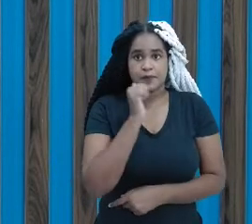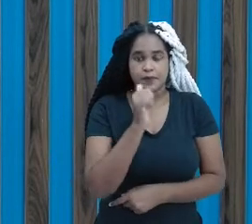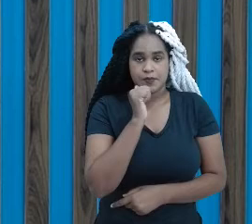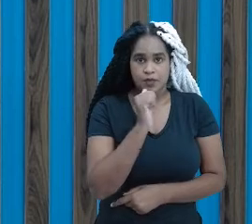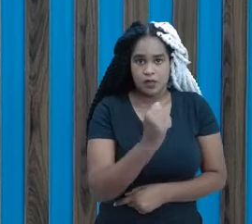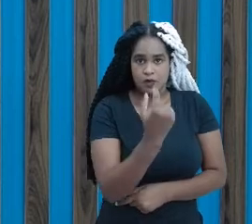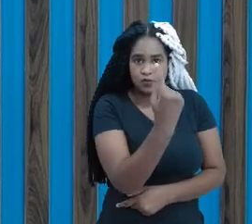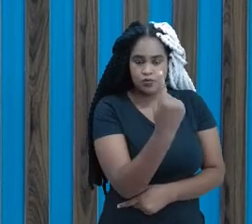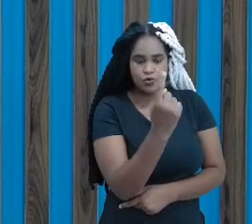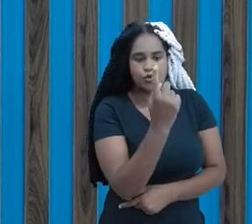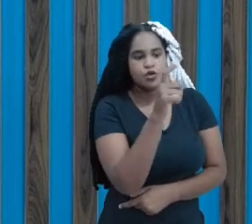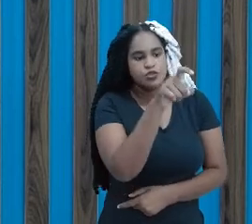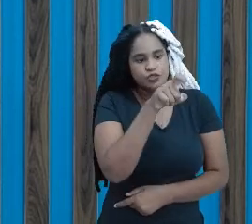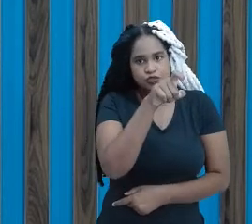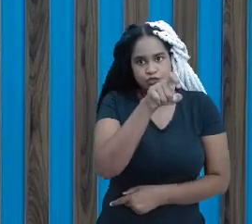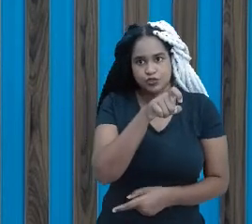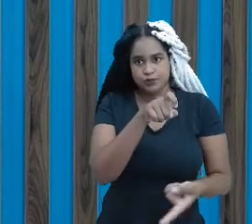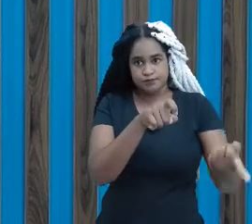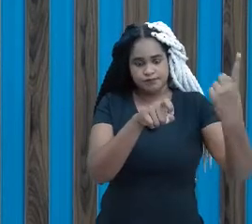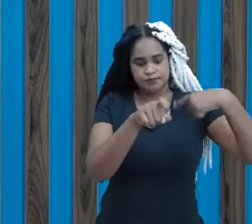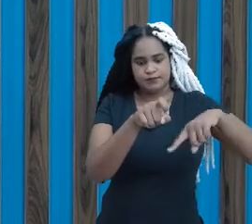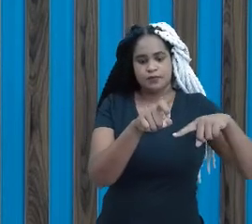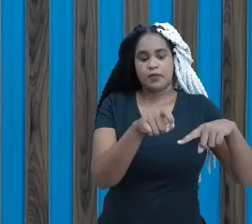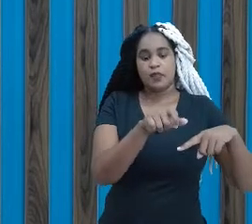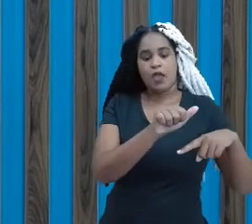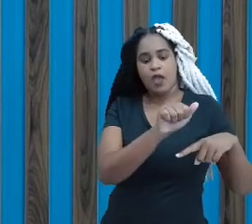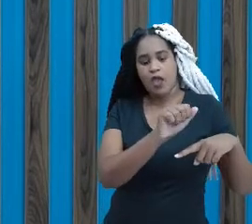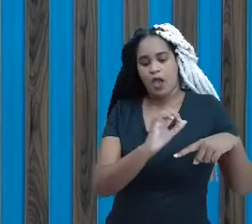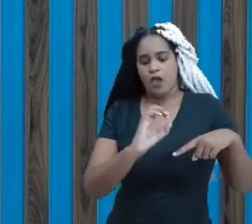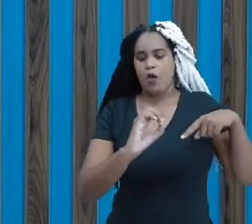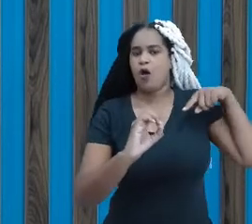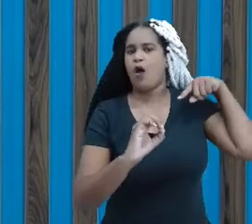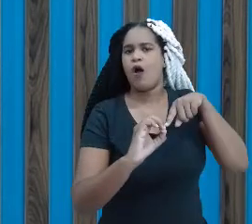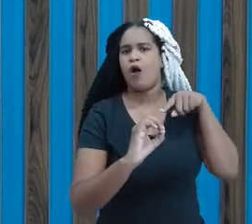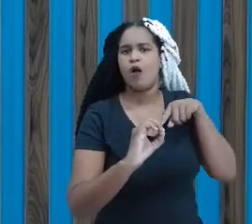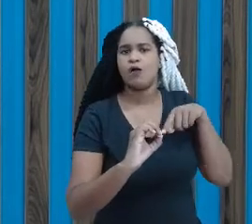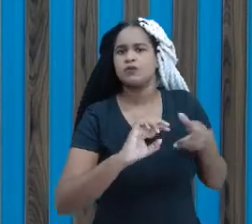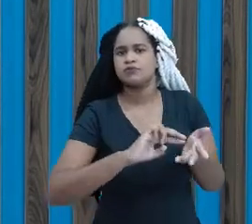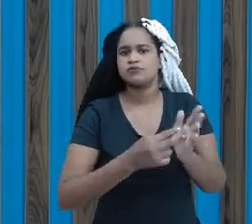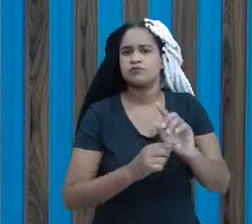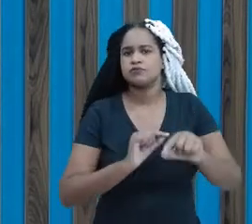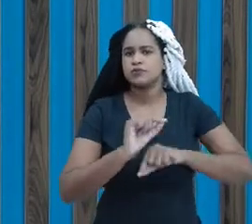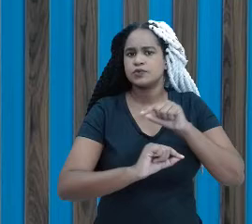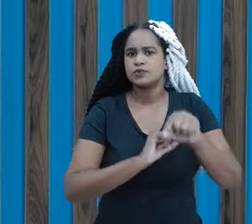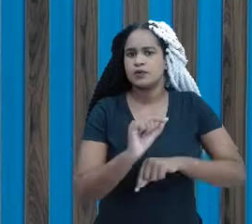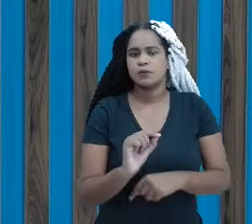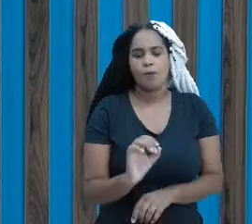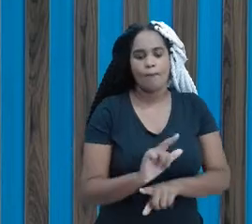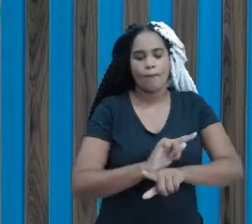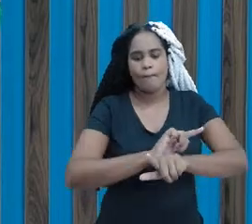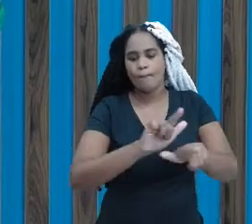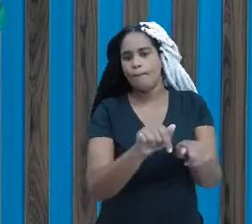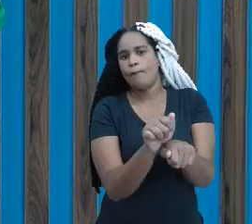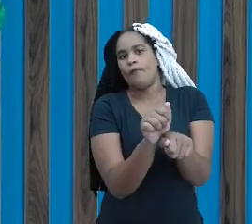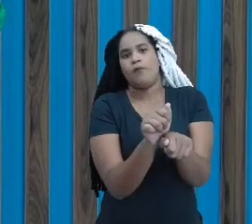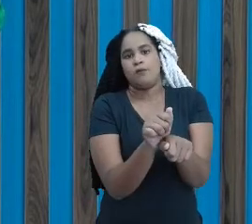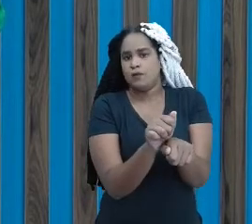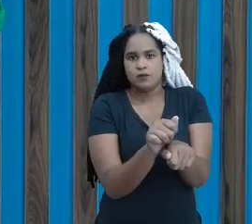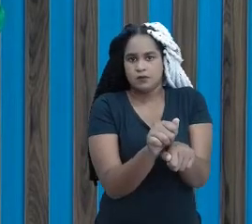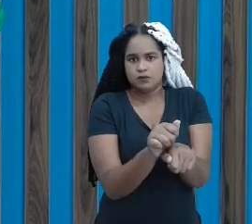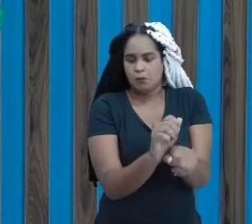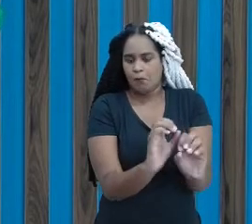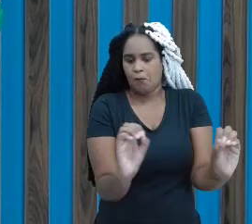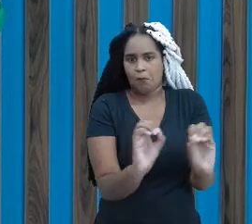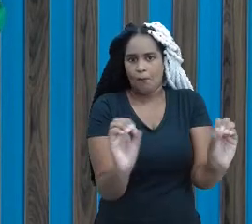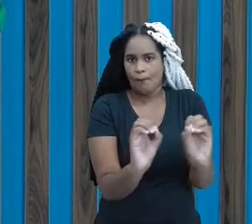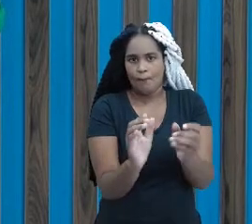2X, né? E o outro, nada, né? Esse O aí está representando o quê? Nada de cromossomo, né? Tá